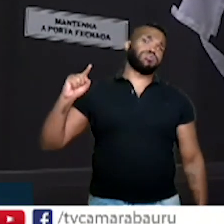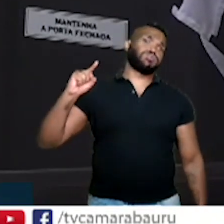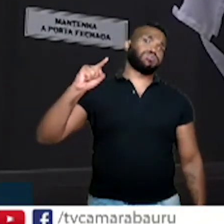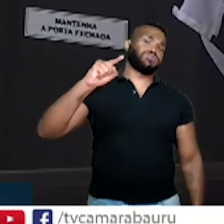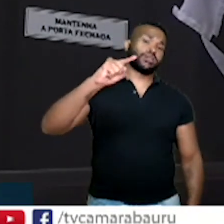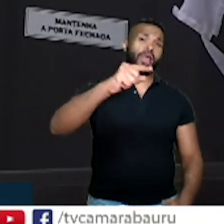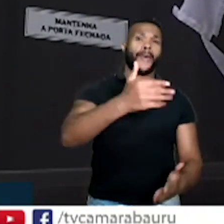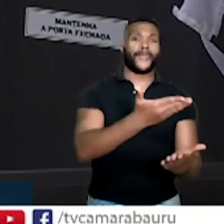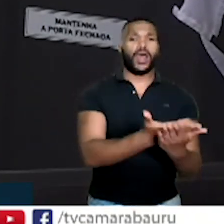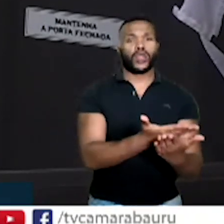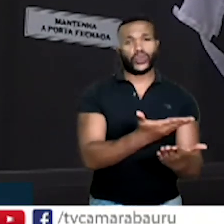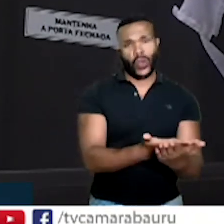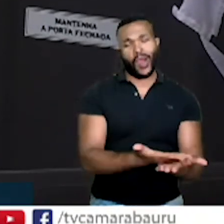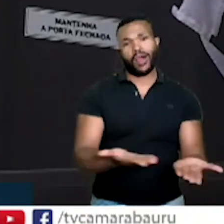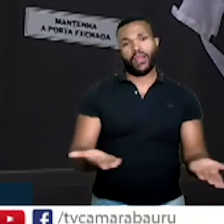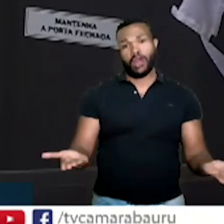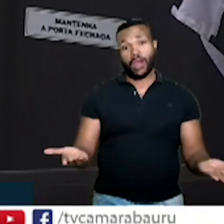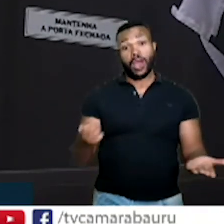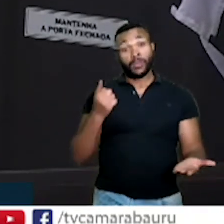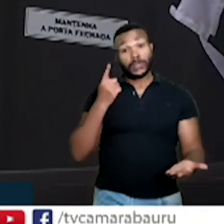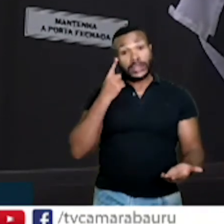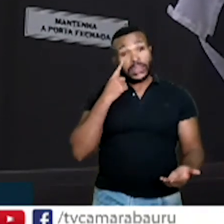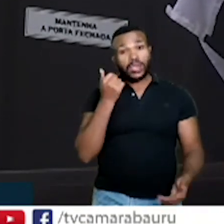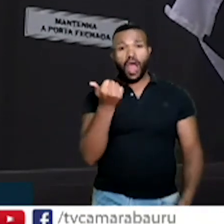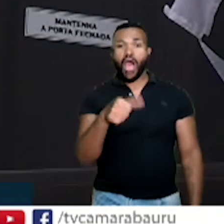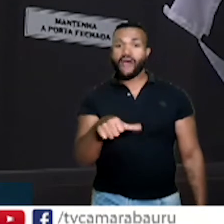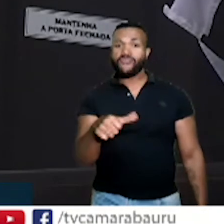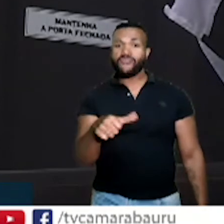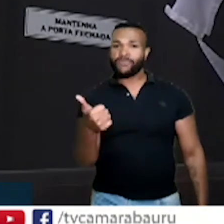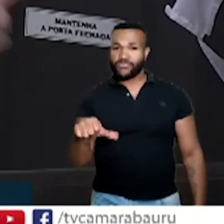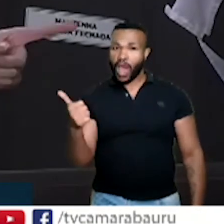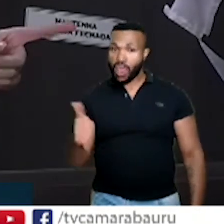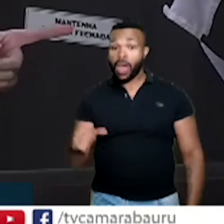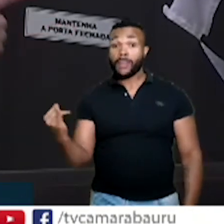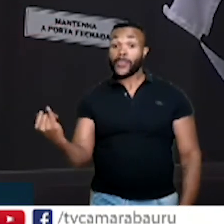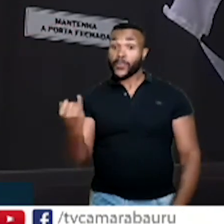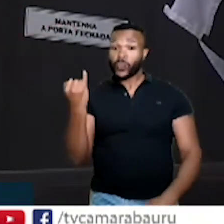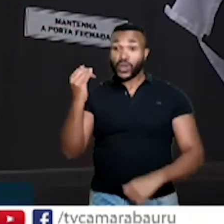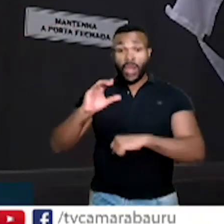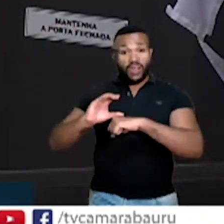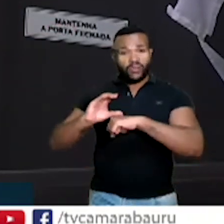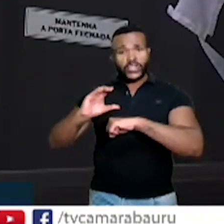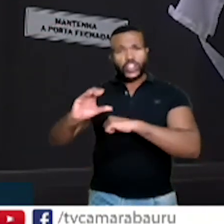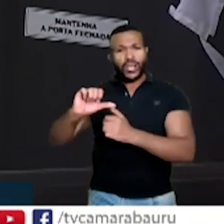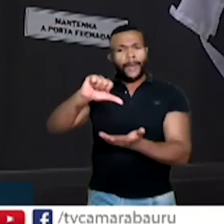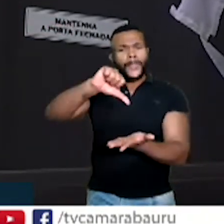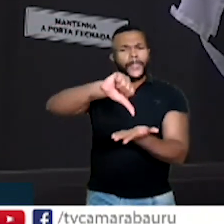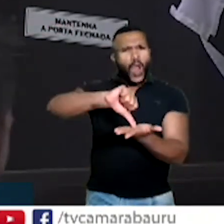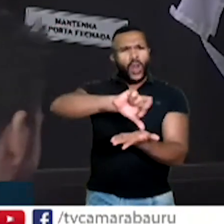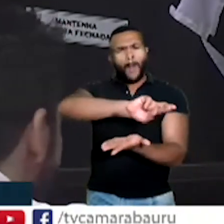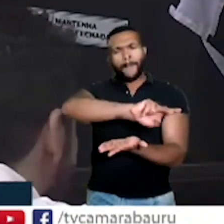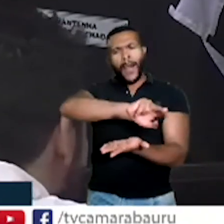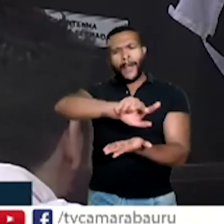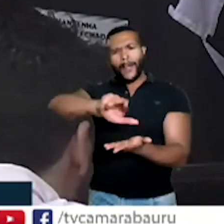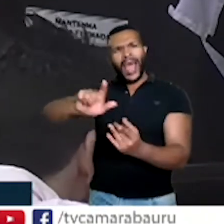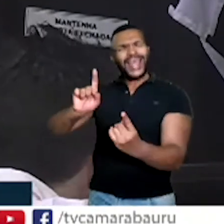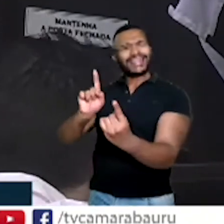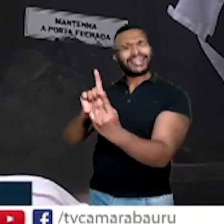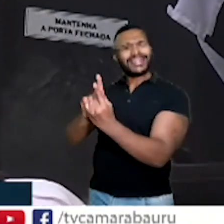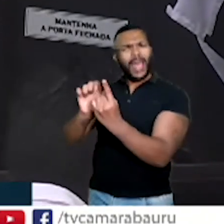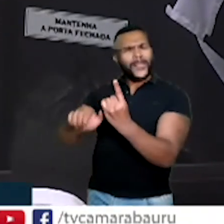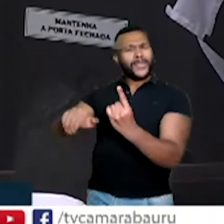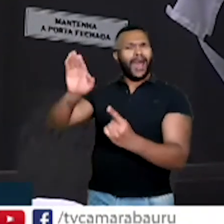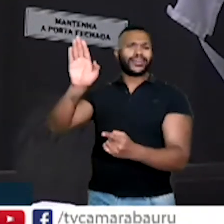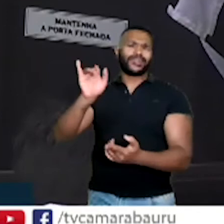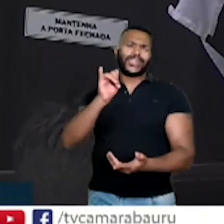tem que avaliar se não é mais importante investir em vários polos e atender um maior número de pessoas do que